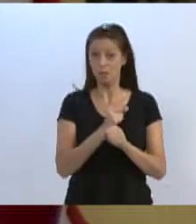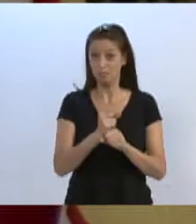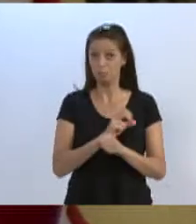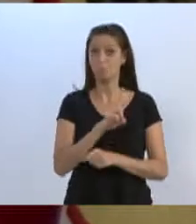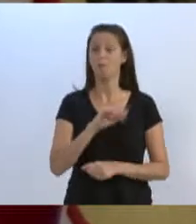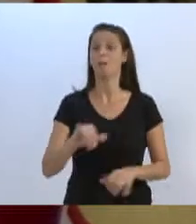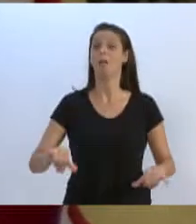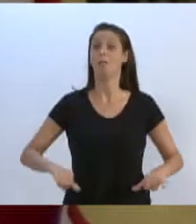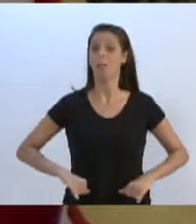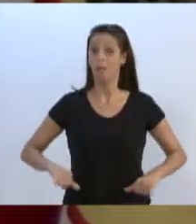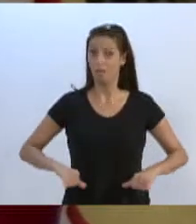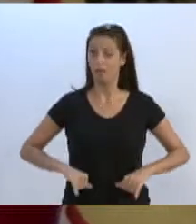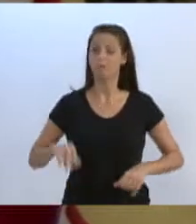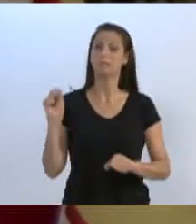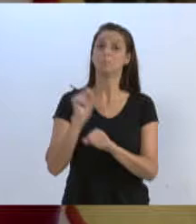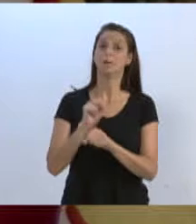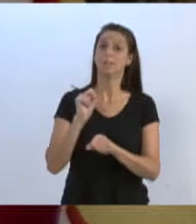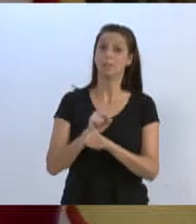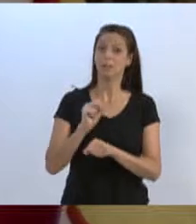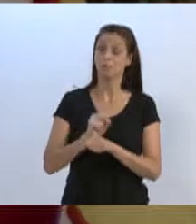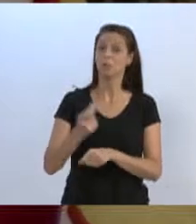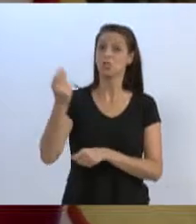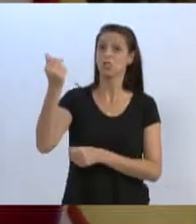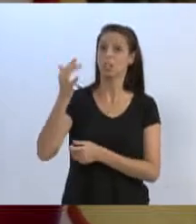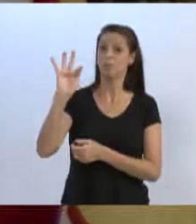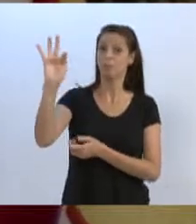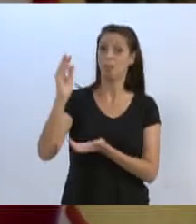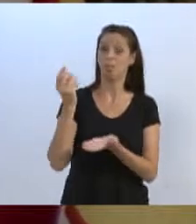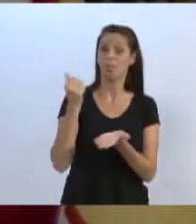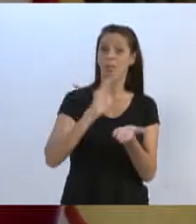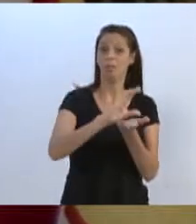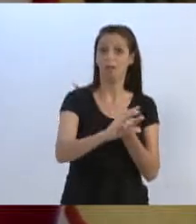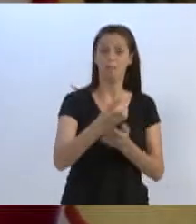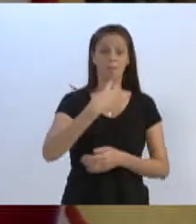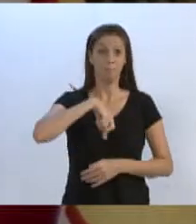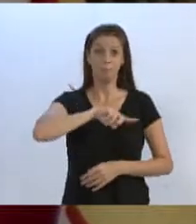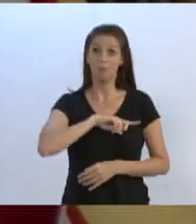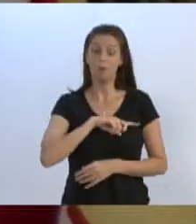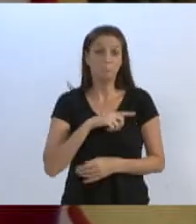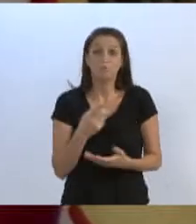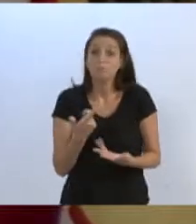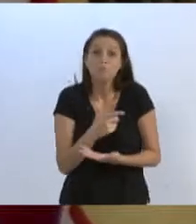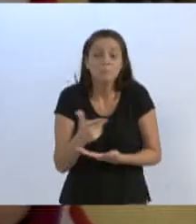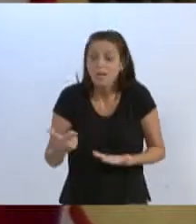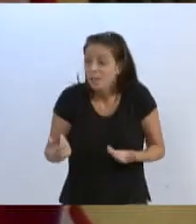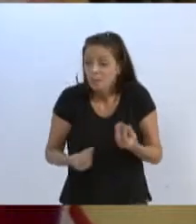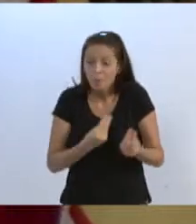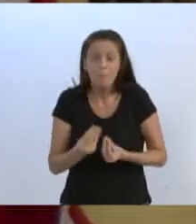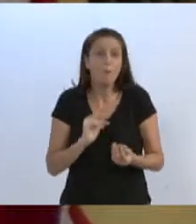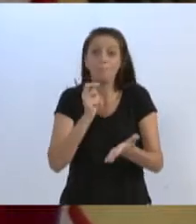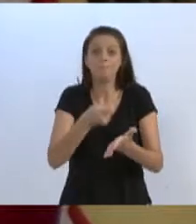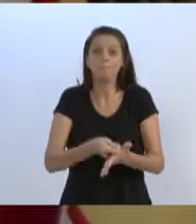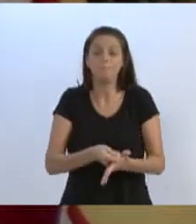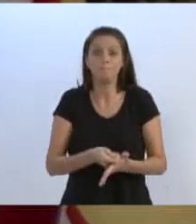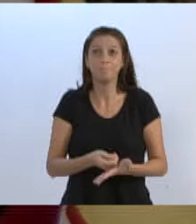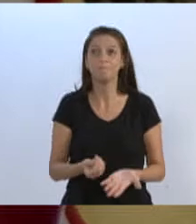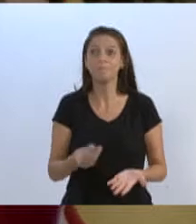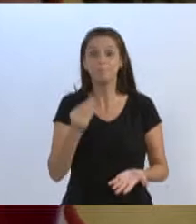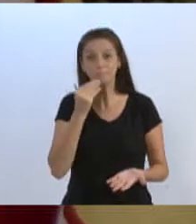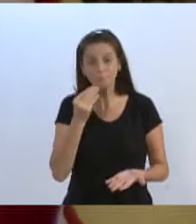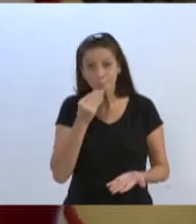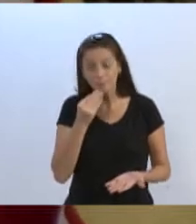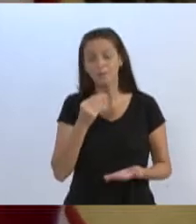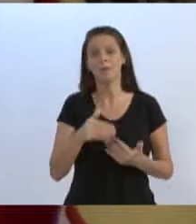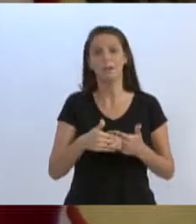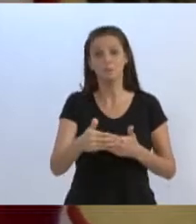que depender de verba federal, porque nós, vereadores, não temos condição de ter verbas aqui para passar. Podemos sim, agora, com uma nova condição e uma gestão, de